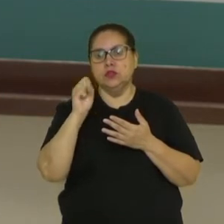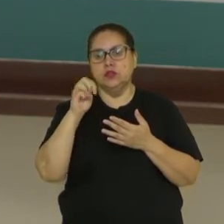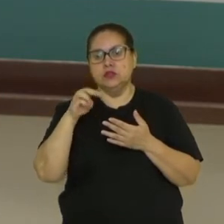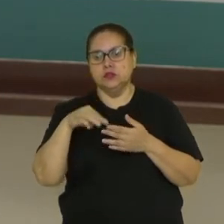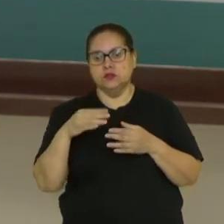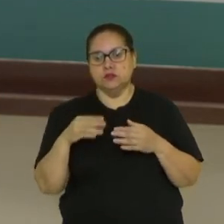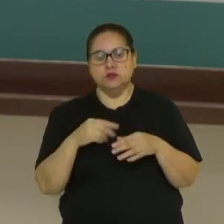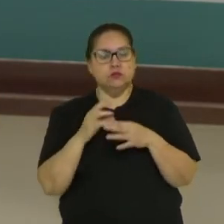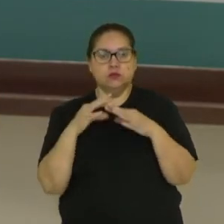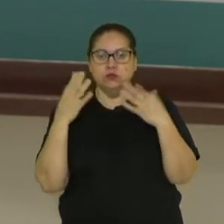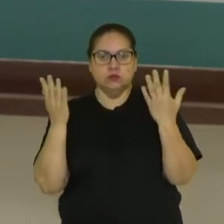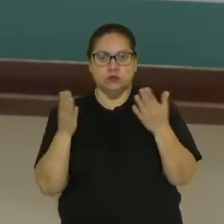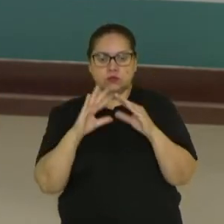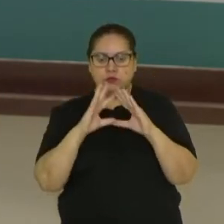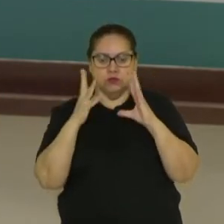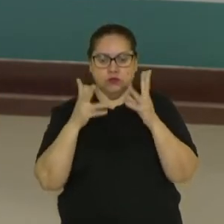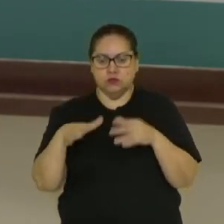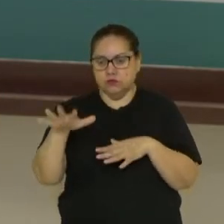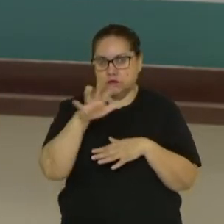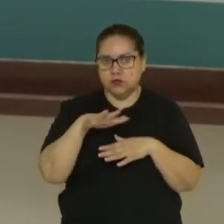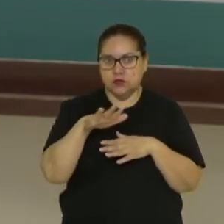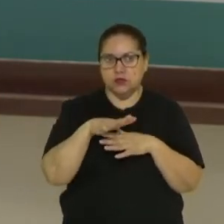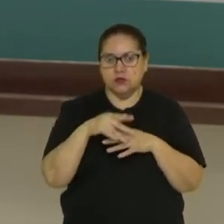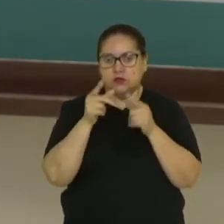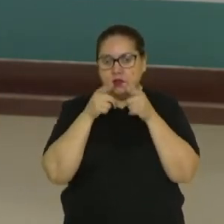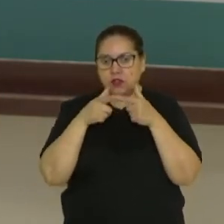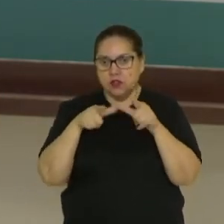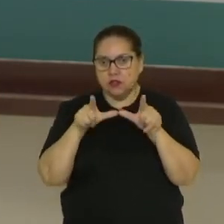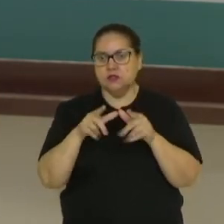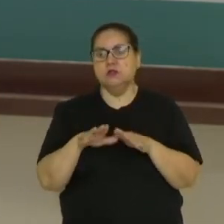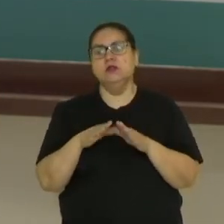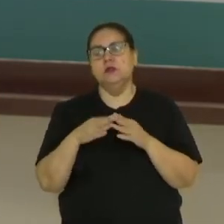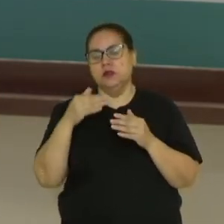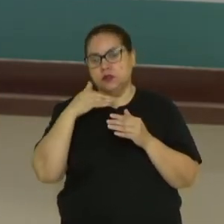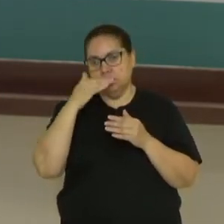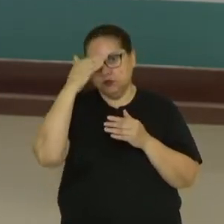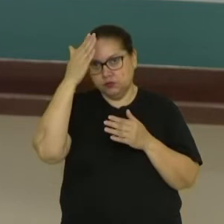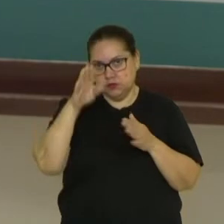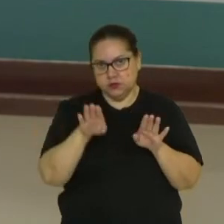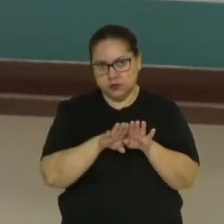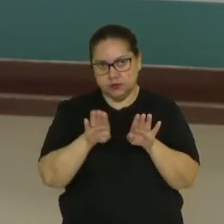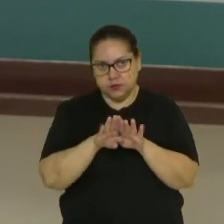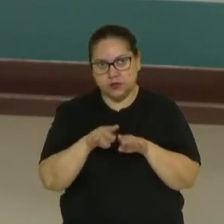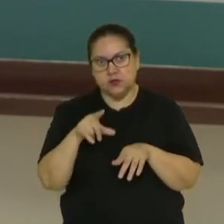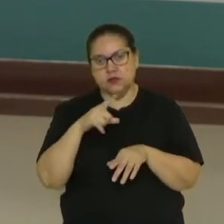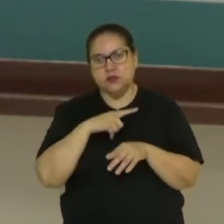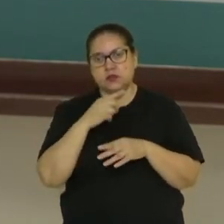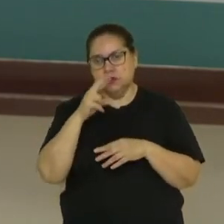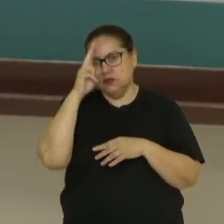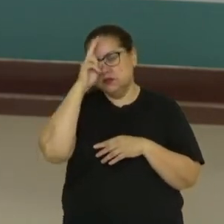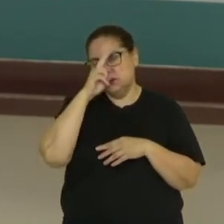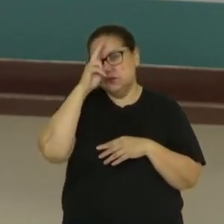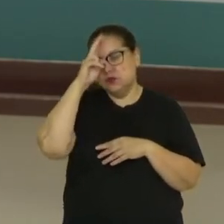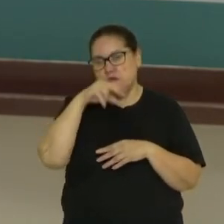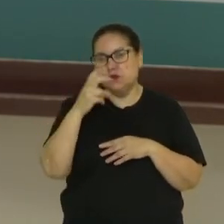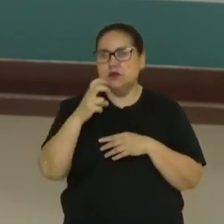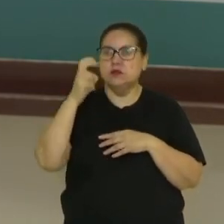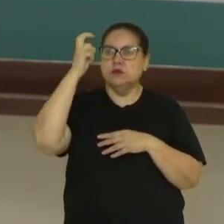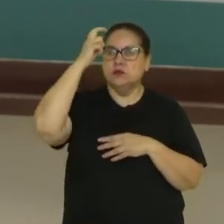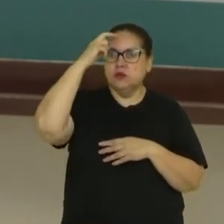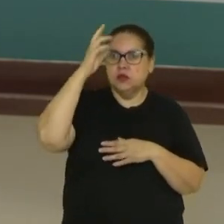brahmanismo, tudo isso então dentro dessa área aí. Além, claro, de muçulmanos também. Mas eles também têm uma questão histórica e